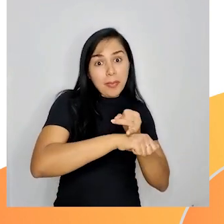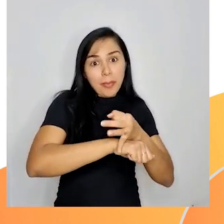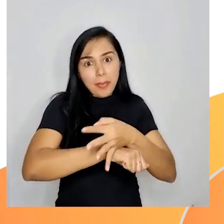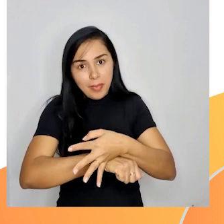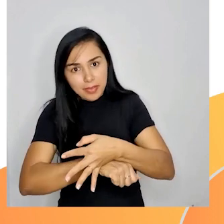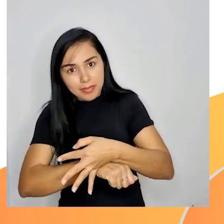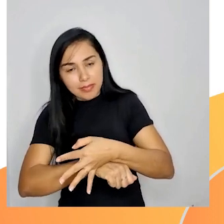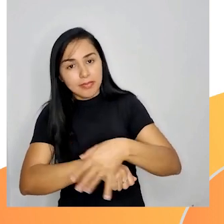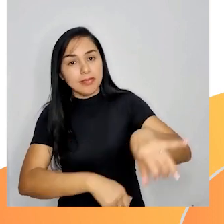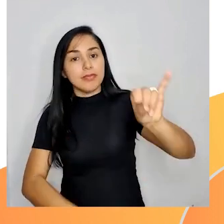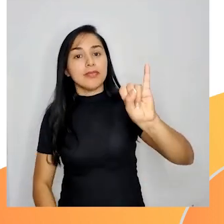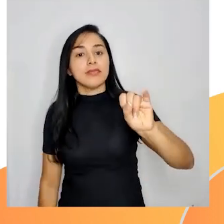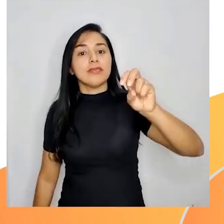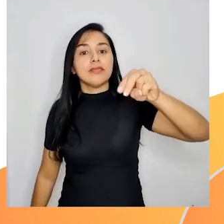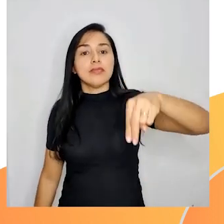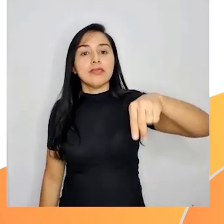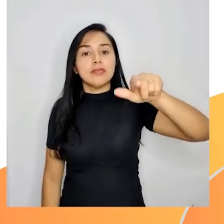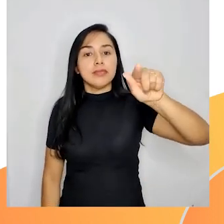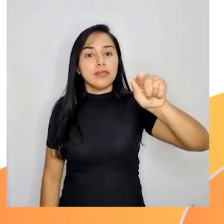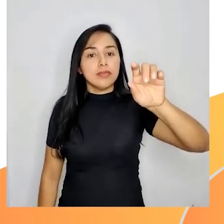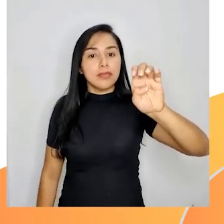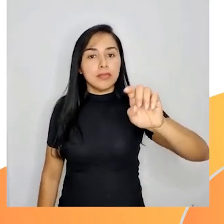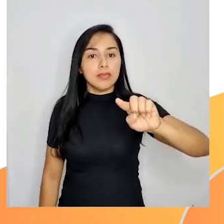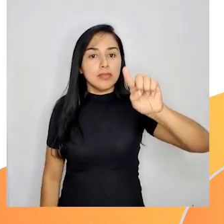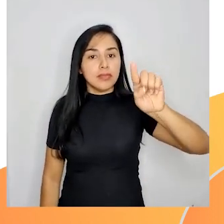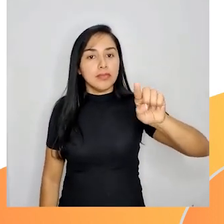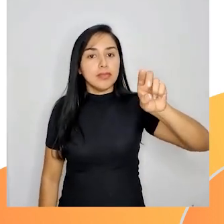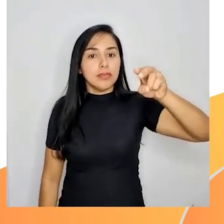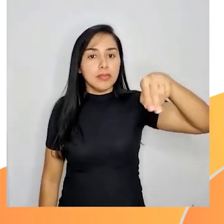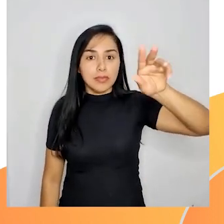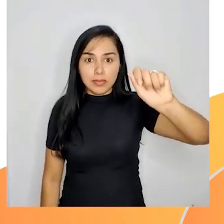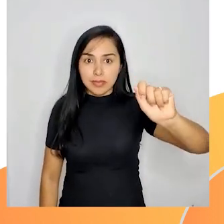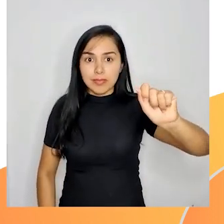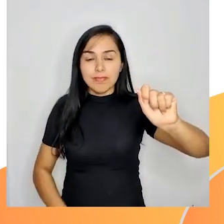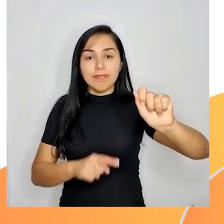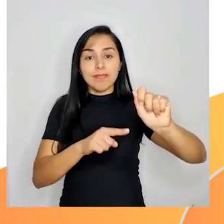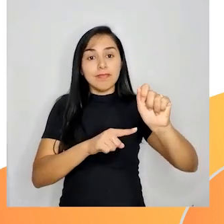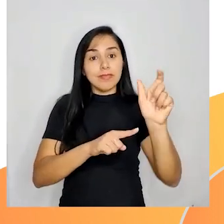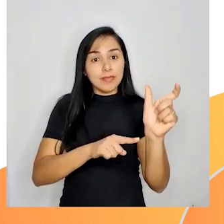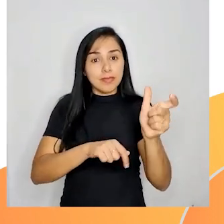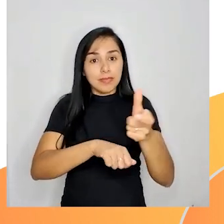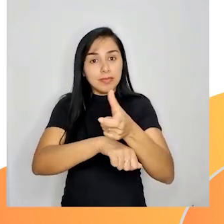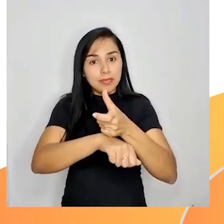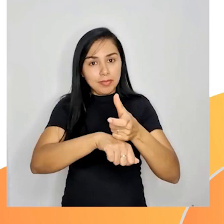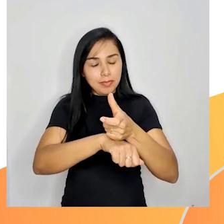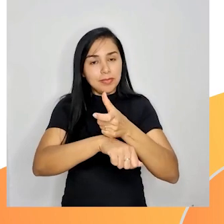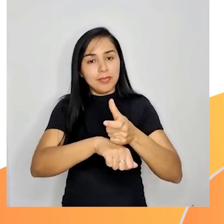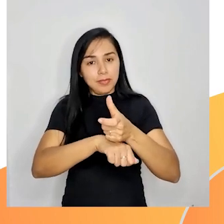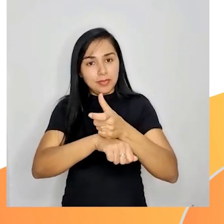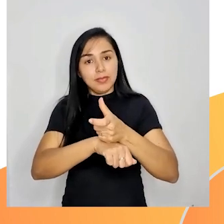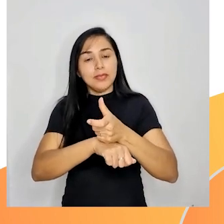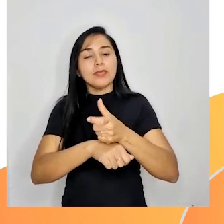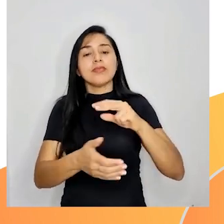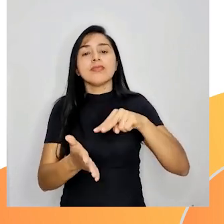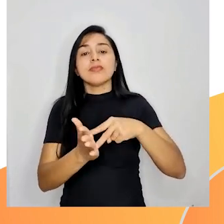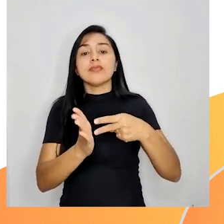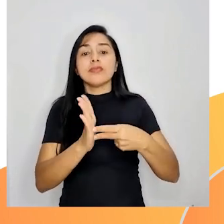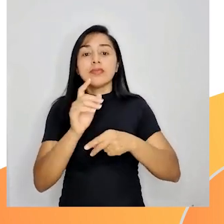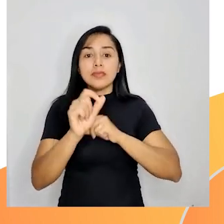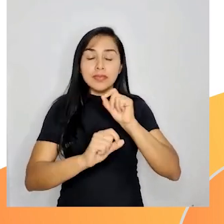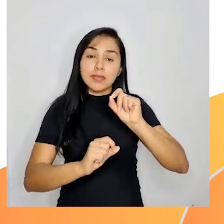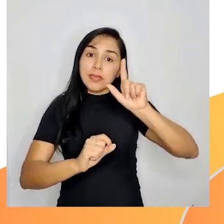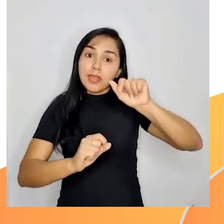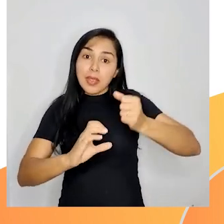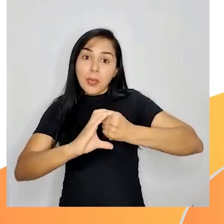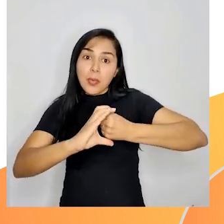aí o adjetivo ingênua no substantivo madrugada. A madrugada é ingênua. E quem é ingênua? Quem